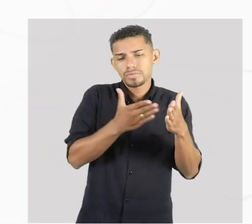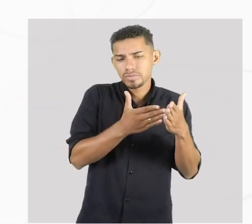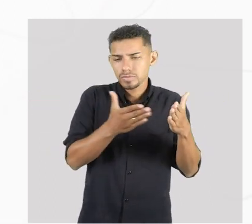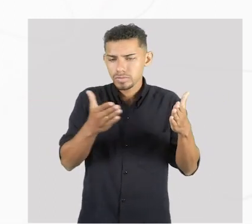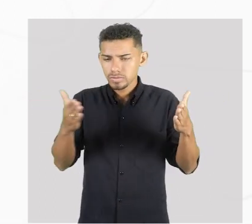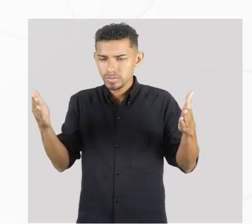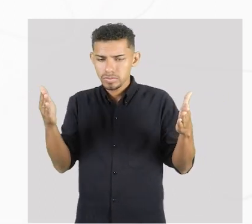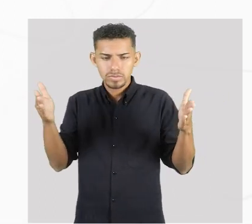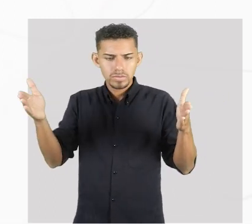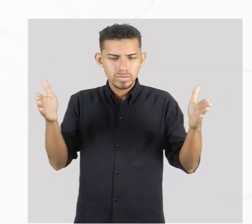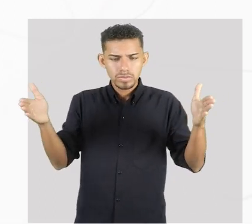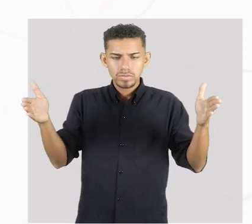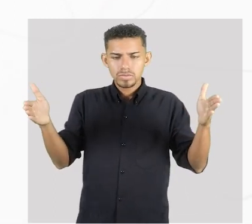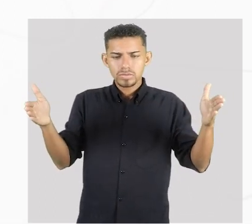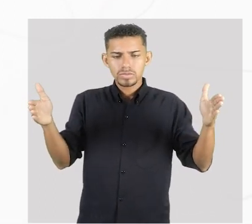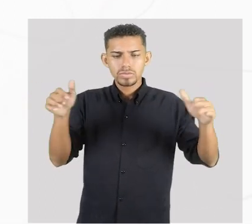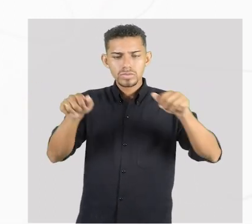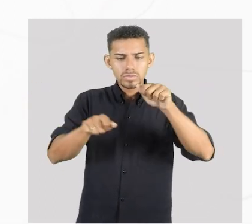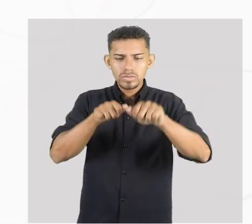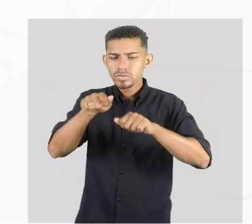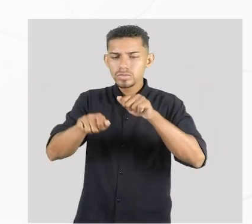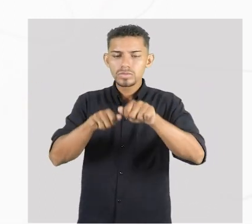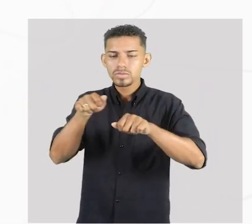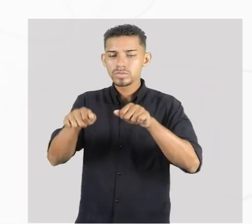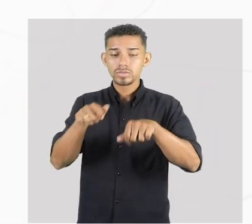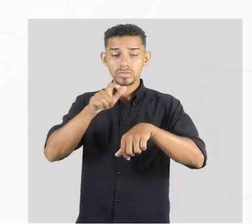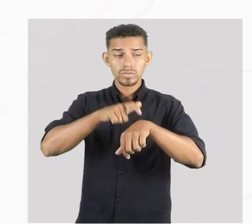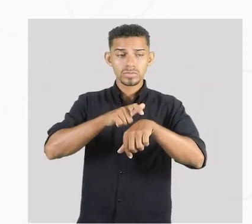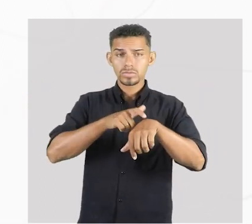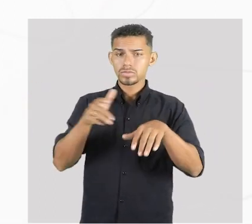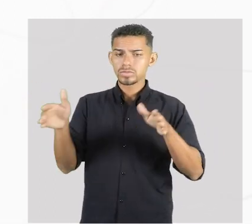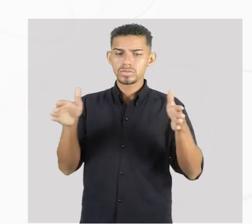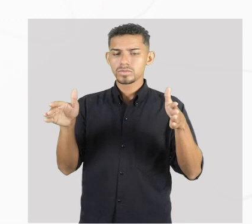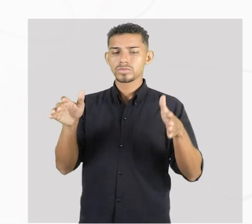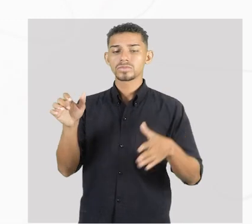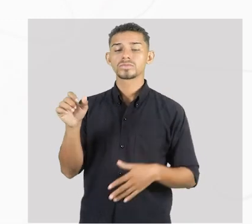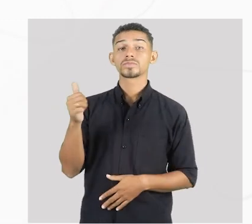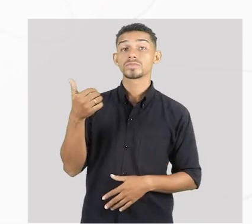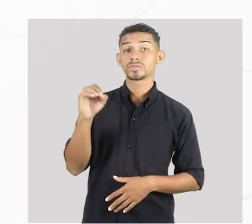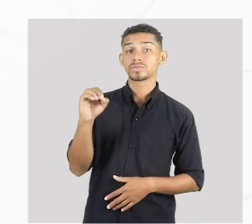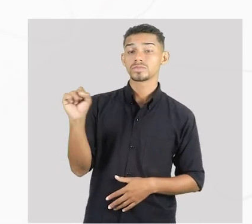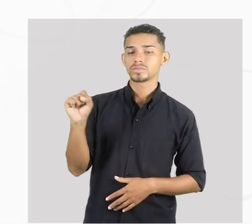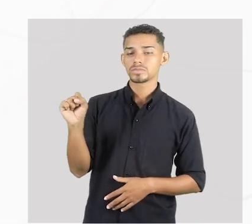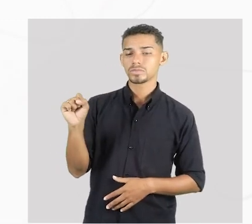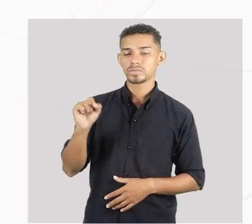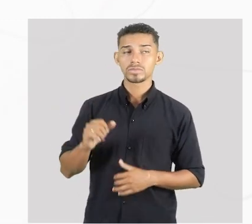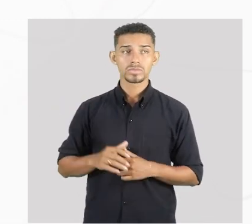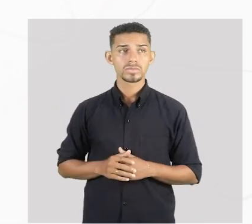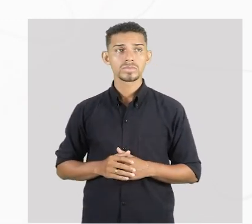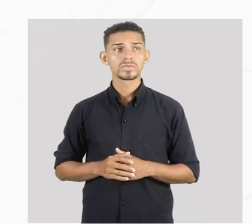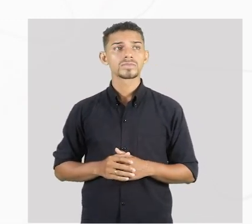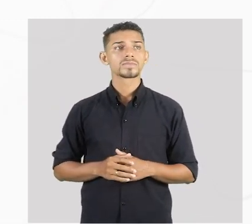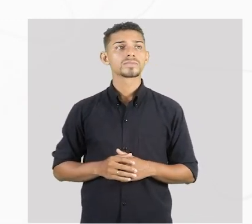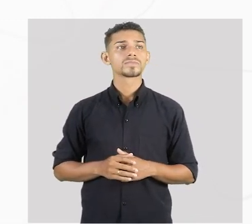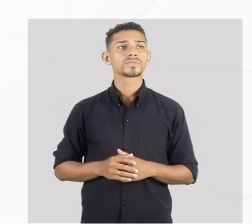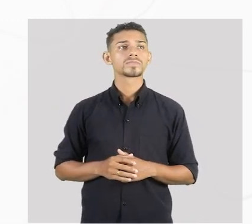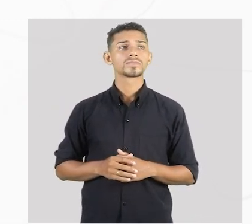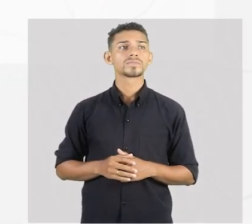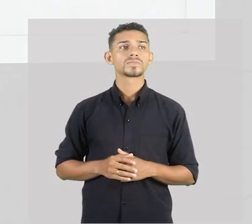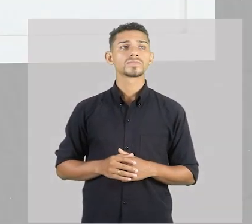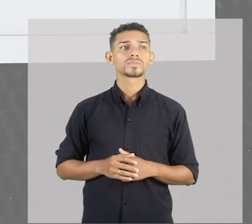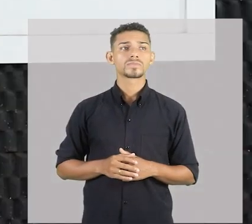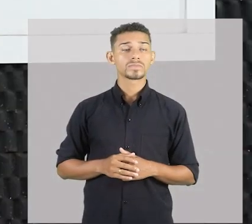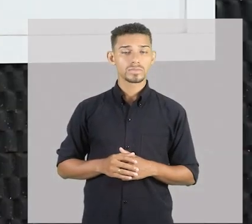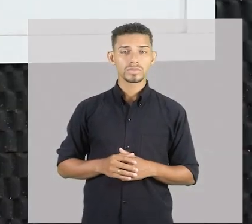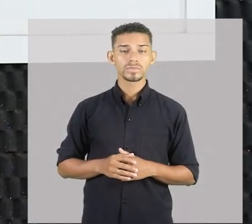por uma bicicleta em um intervalo de tempo de 10 segundos? Ó, qual é o espaço percorrido em um intervalo de